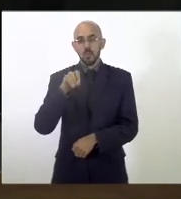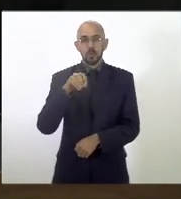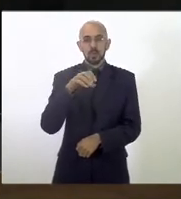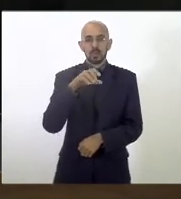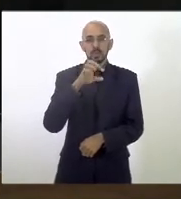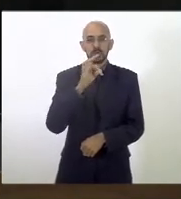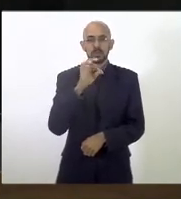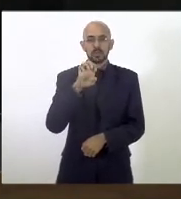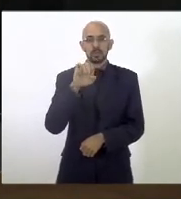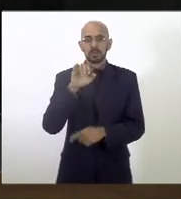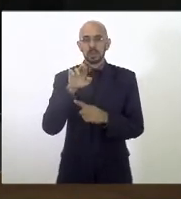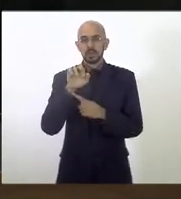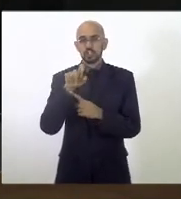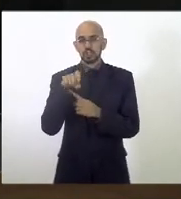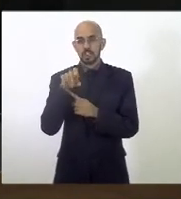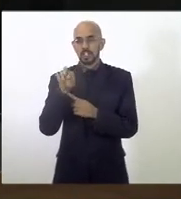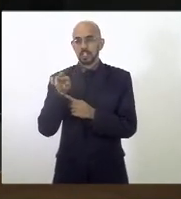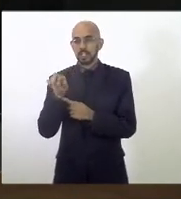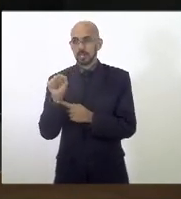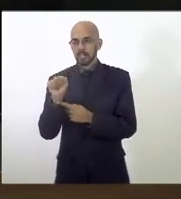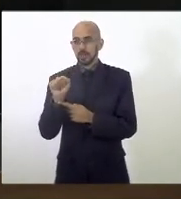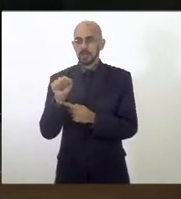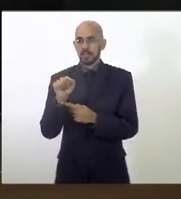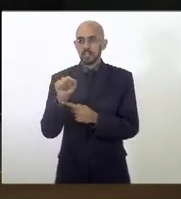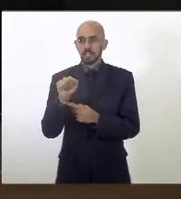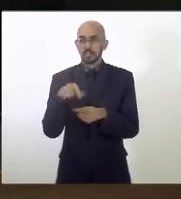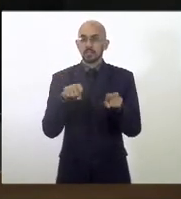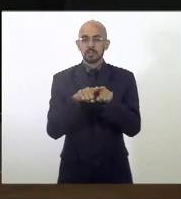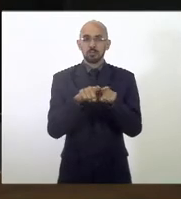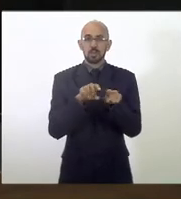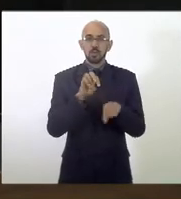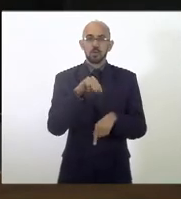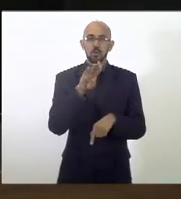nosso amigo Washington Reis.